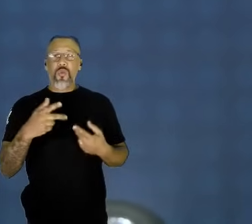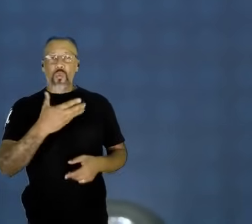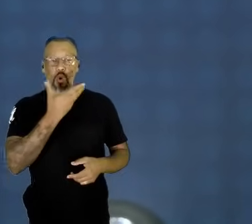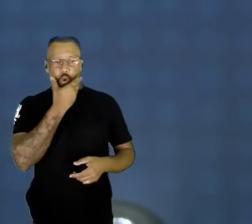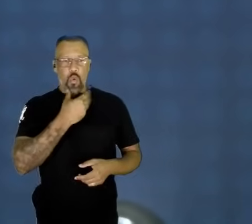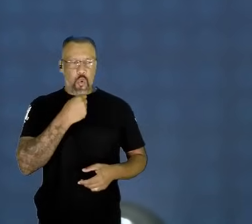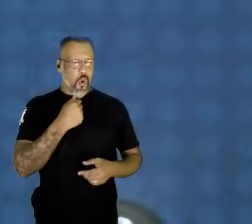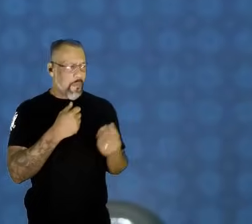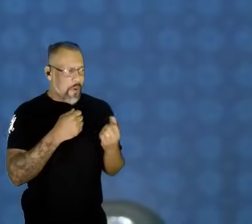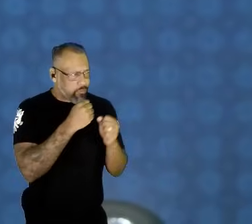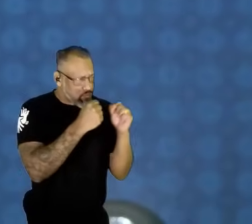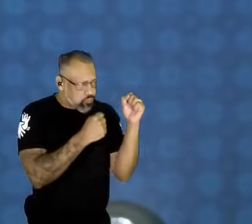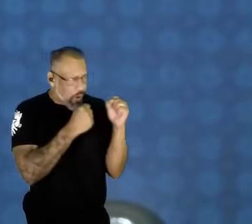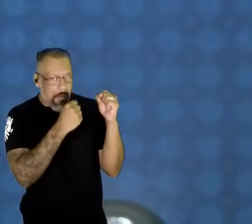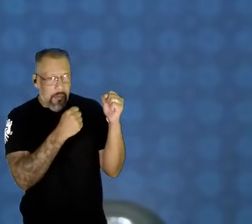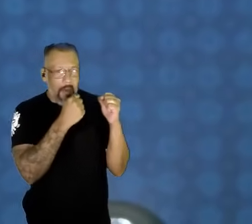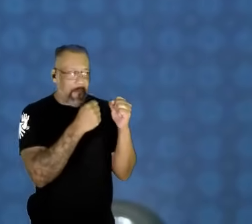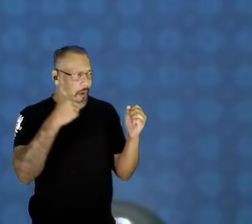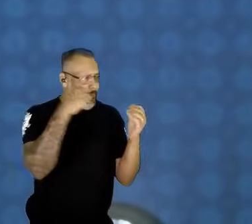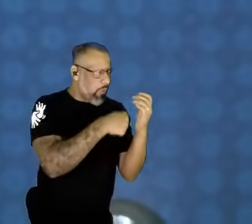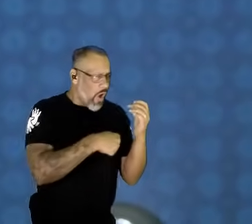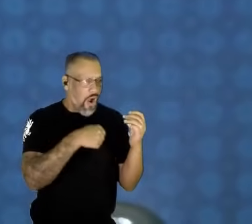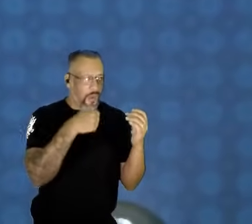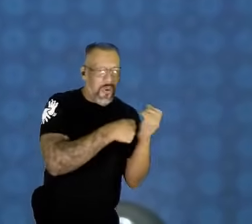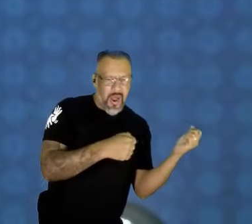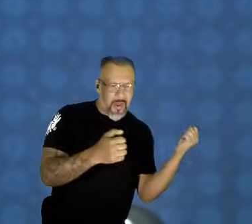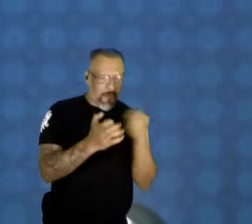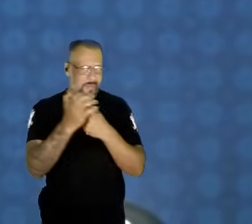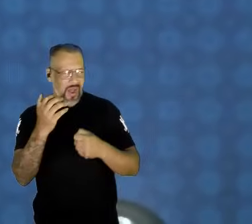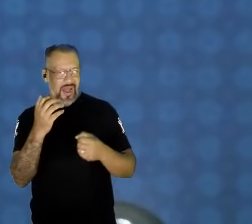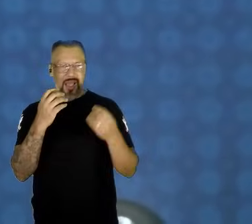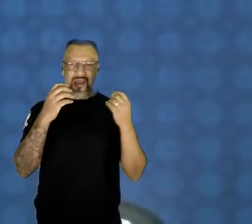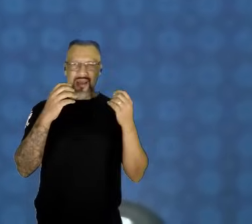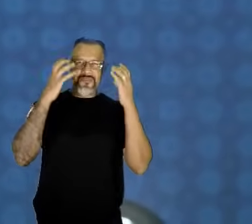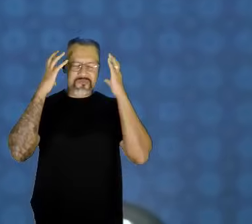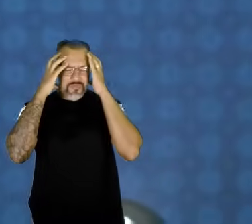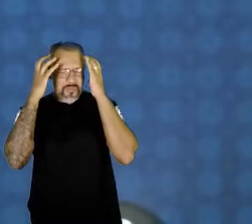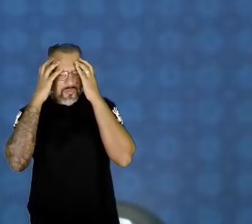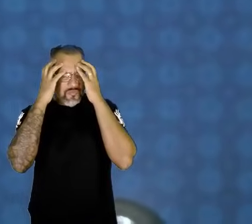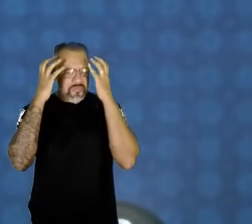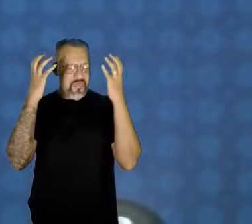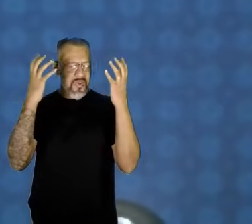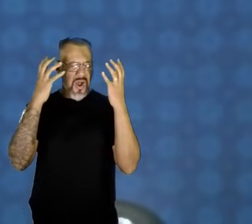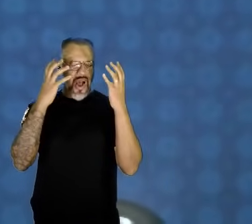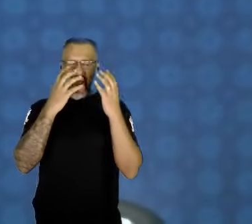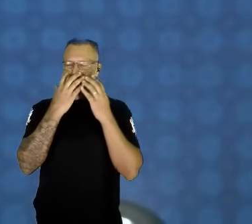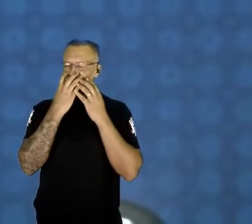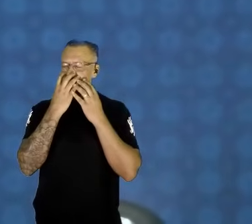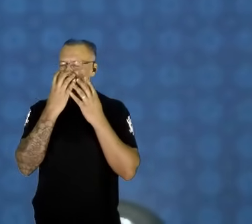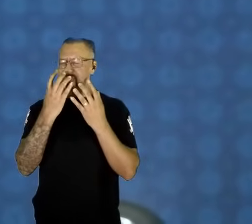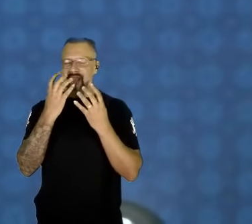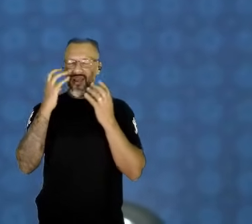orelhas inchadas, olhos todos esbugalhados, o nariz parecendo